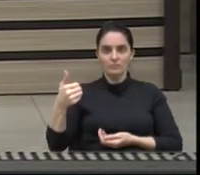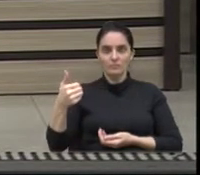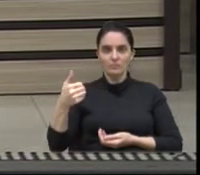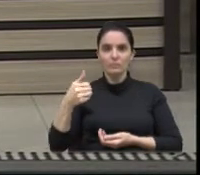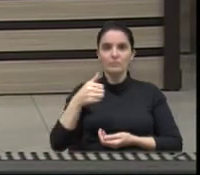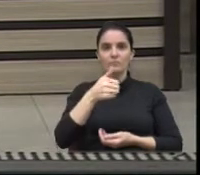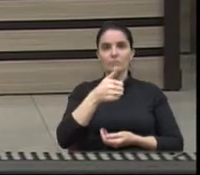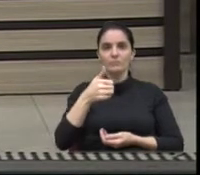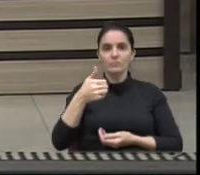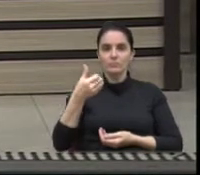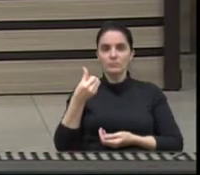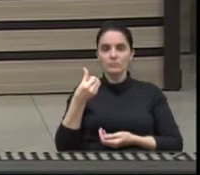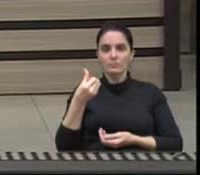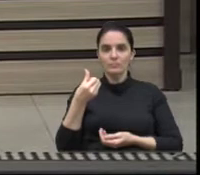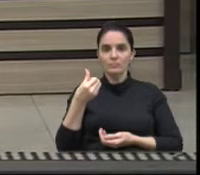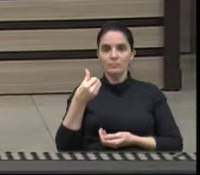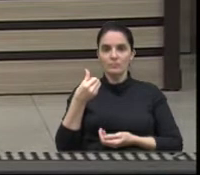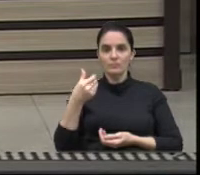1161/17,